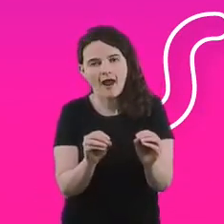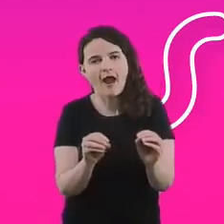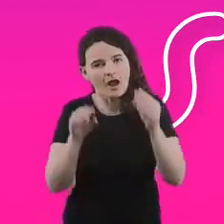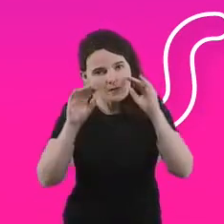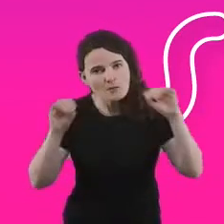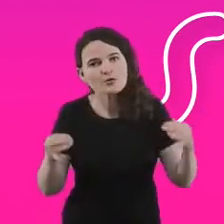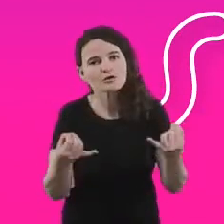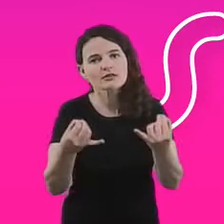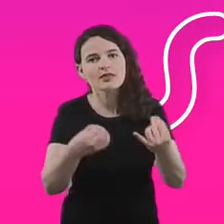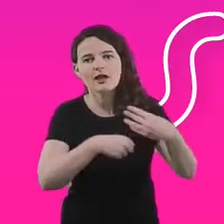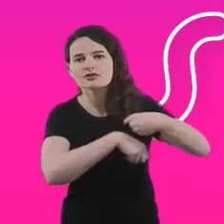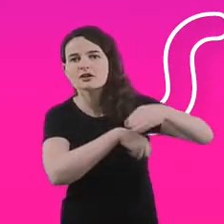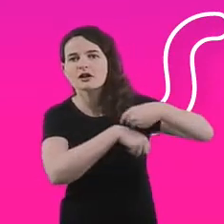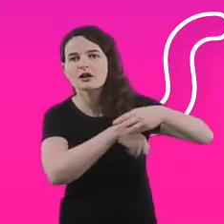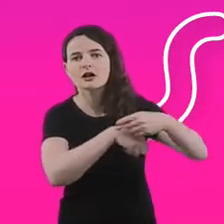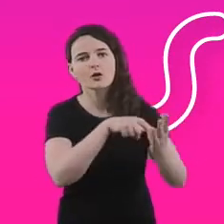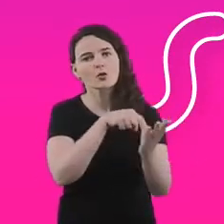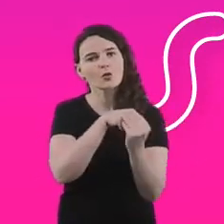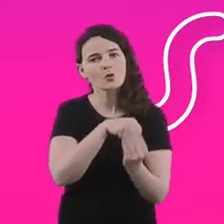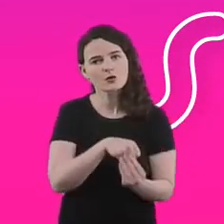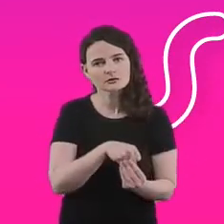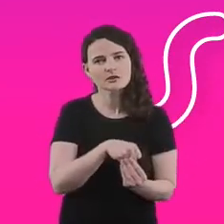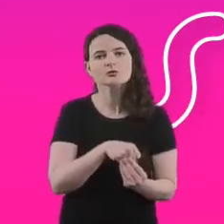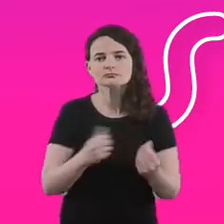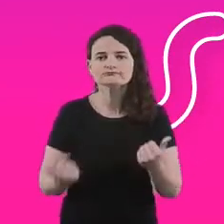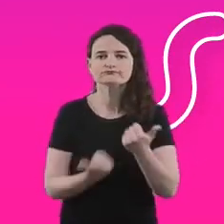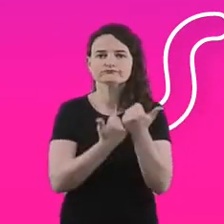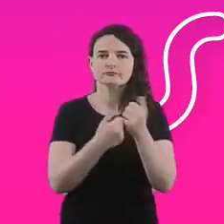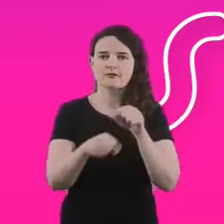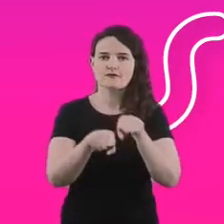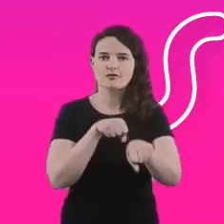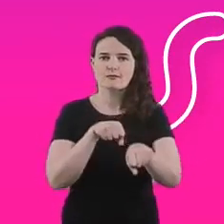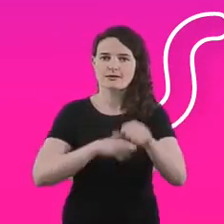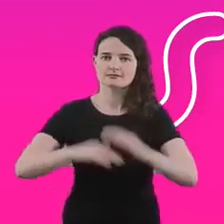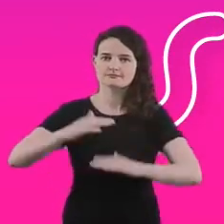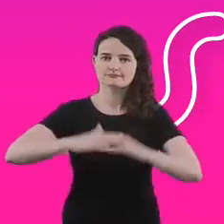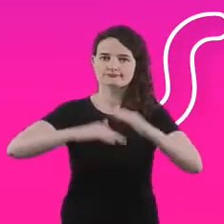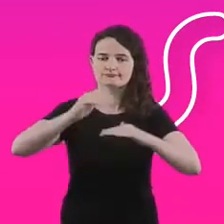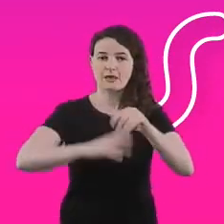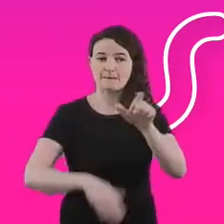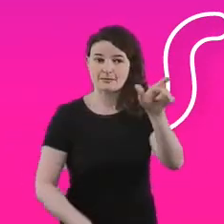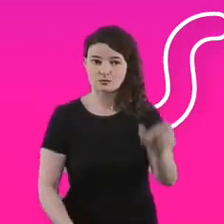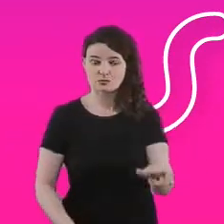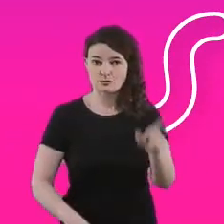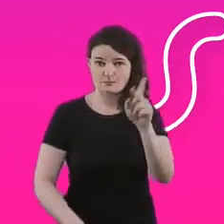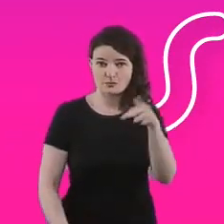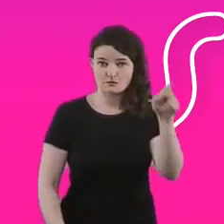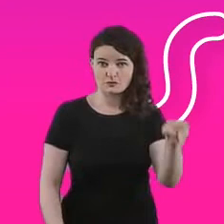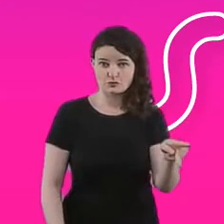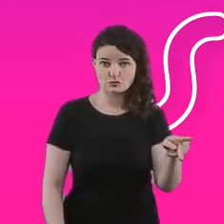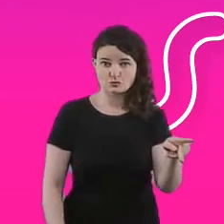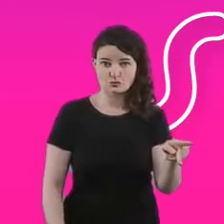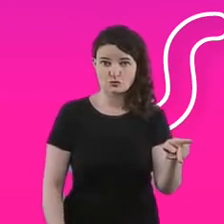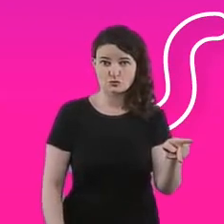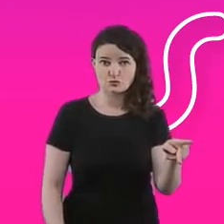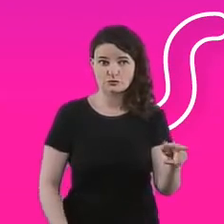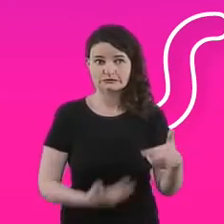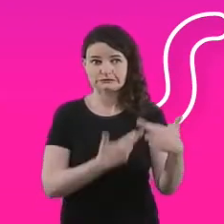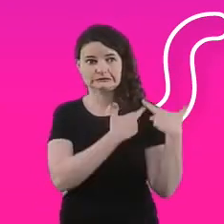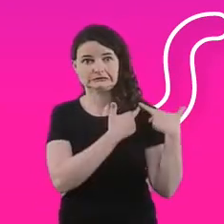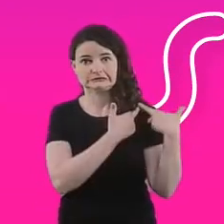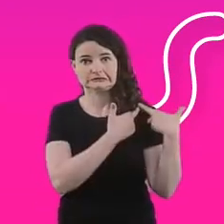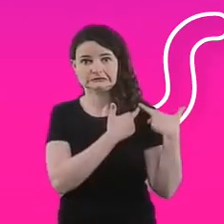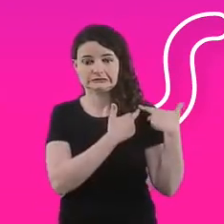oferecer conteúdos e apoiar na formação desse professor que se vê tendo que oferecer uma disciplina, mas muitas vezes ele não se